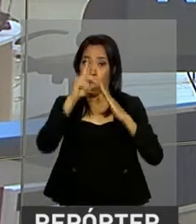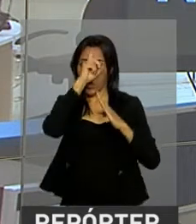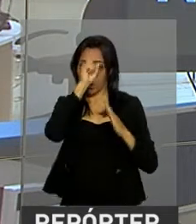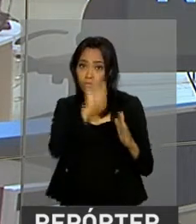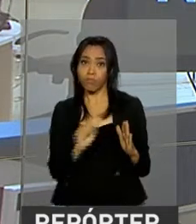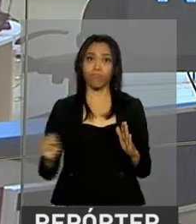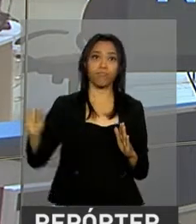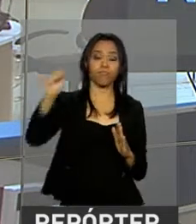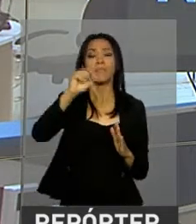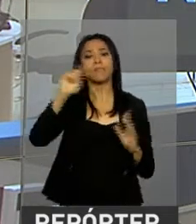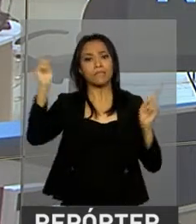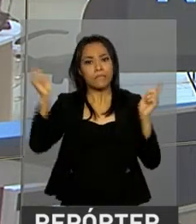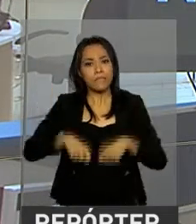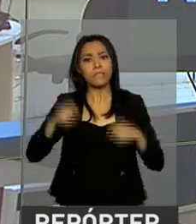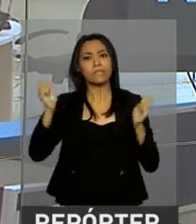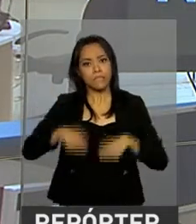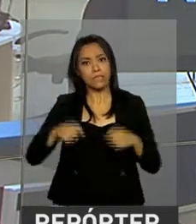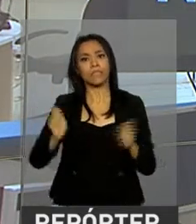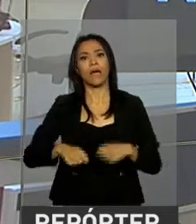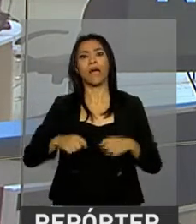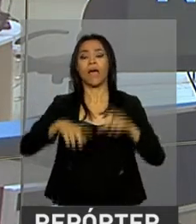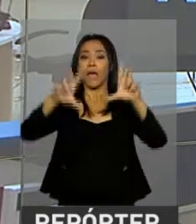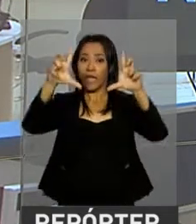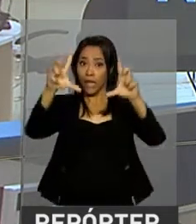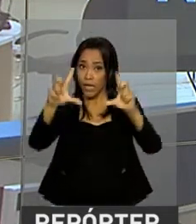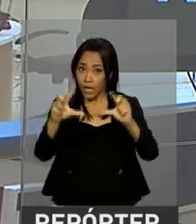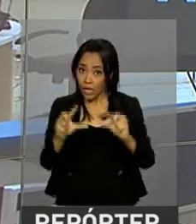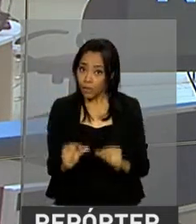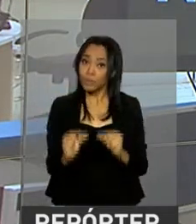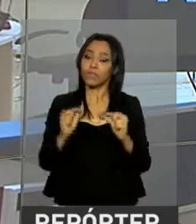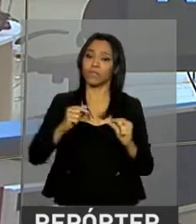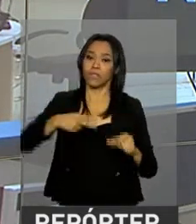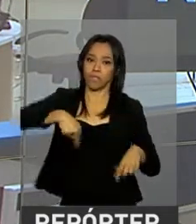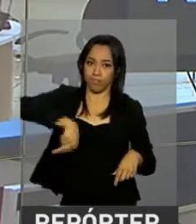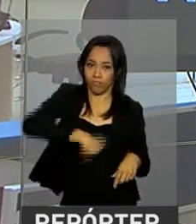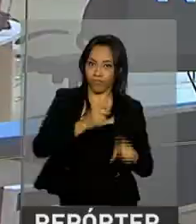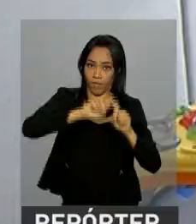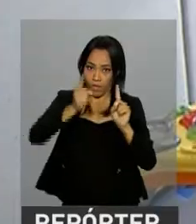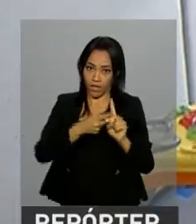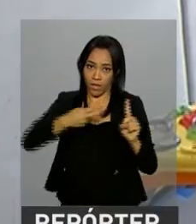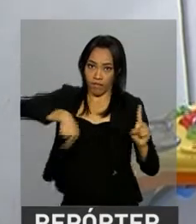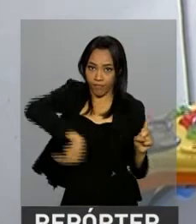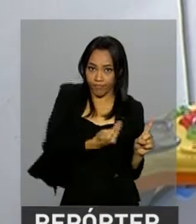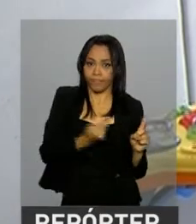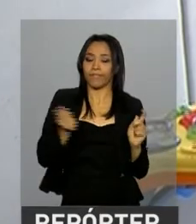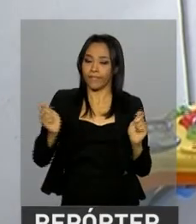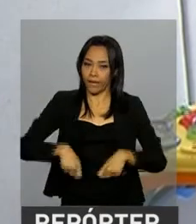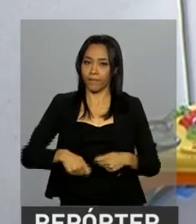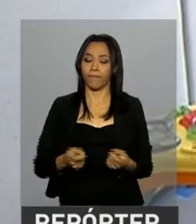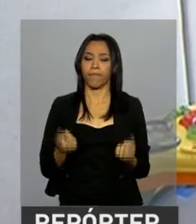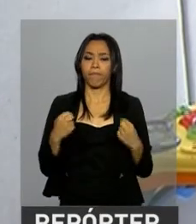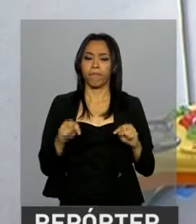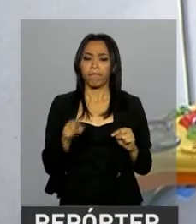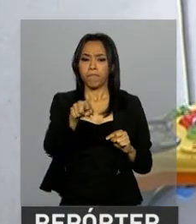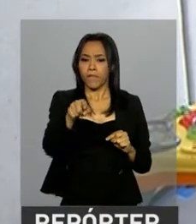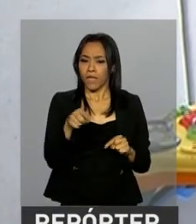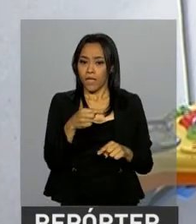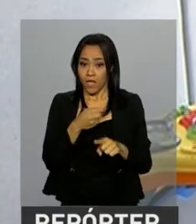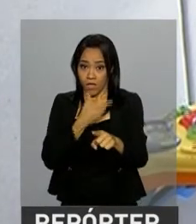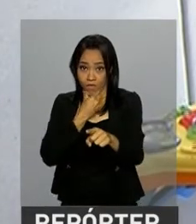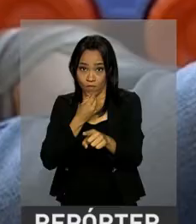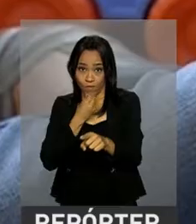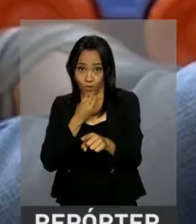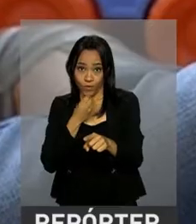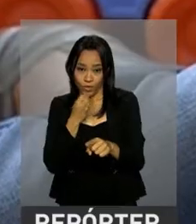que é possível reduzir a tendência de aumento das cesarianas. No início, o Felipe estava